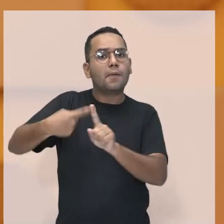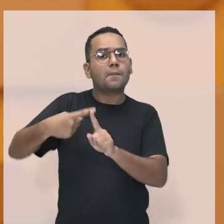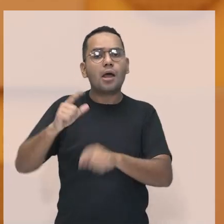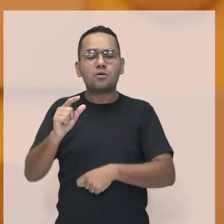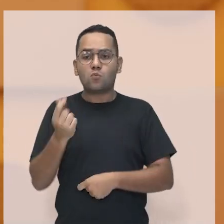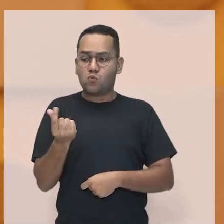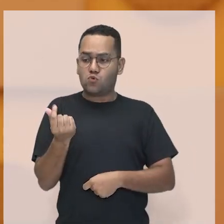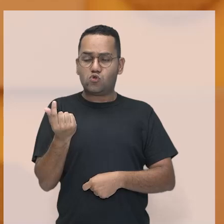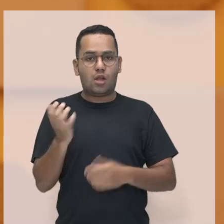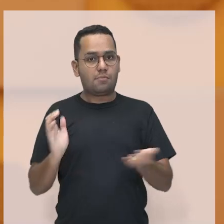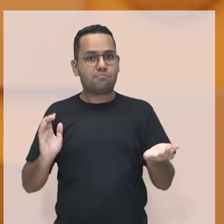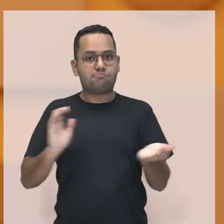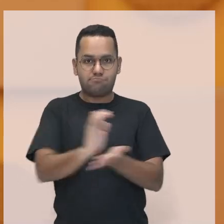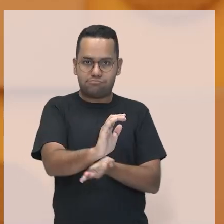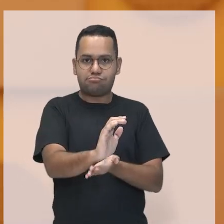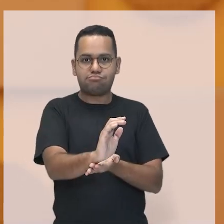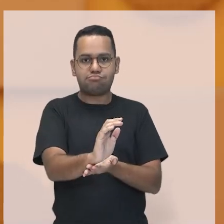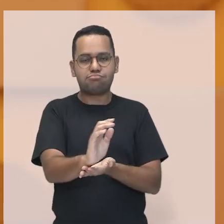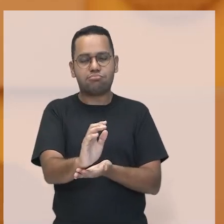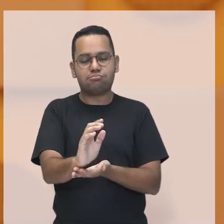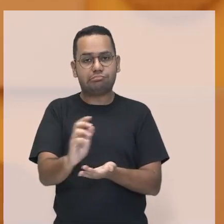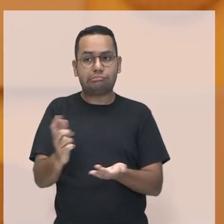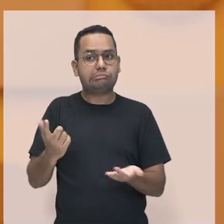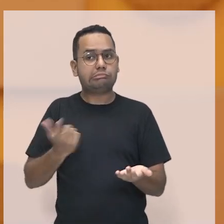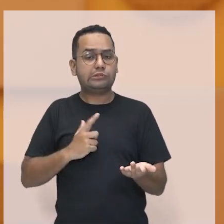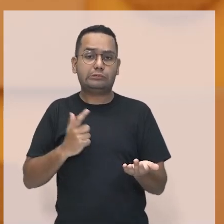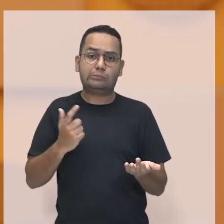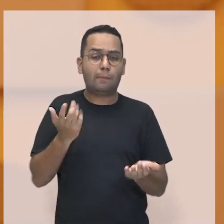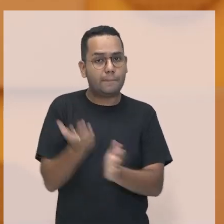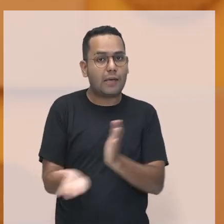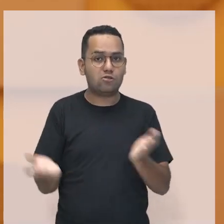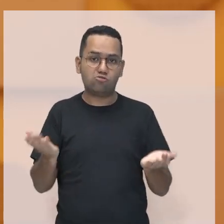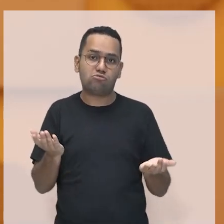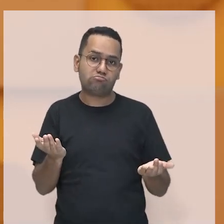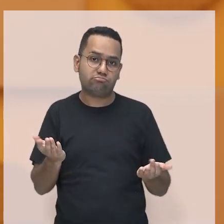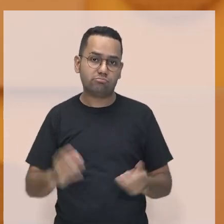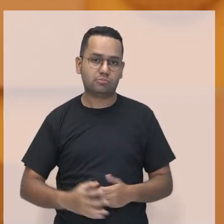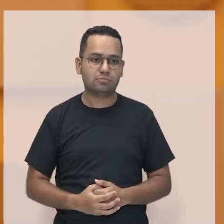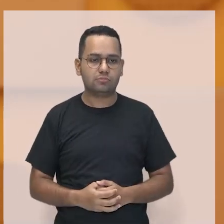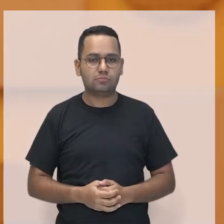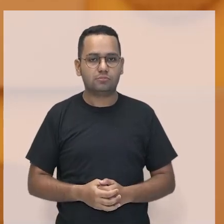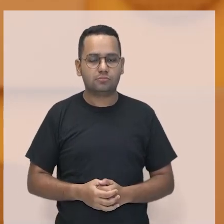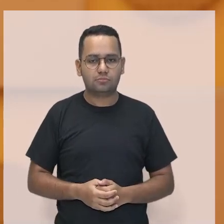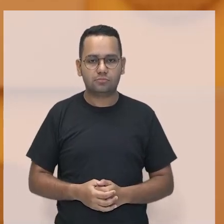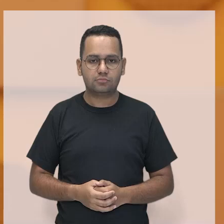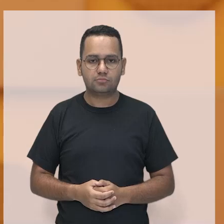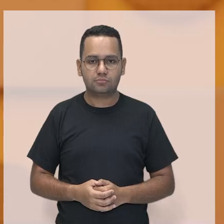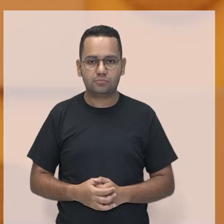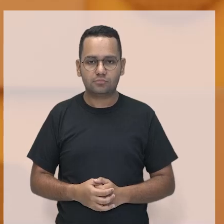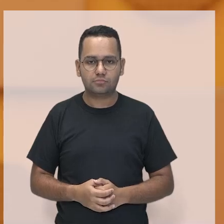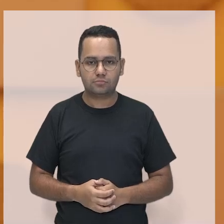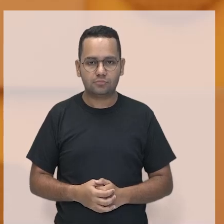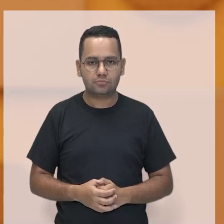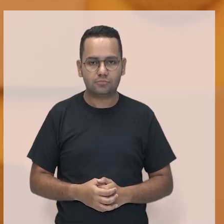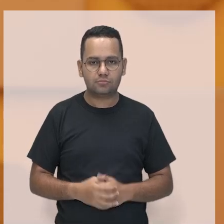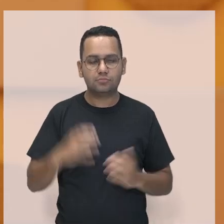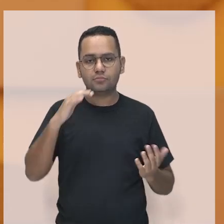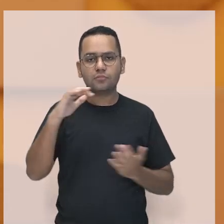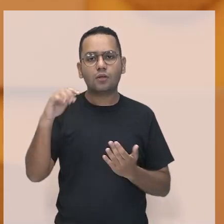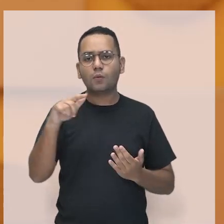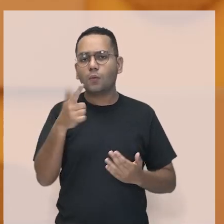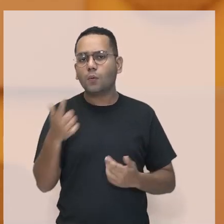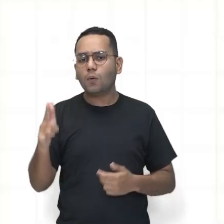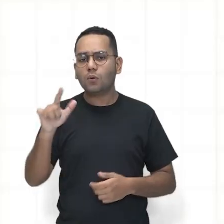na aquisição dessas pessoas na condição de escravizados, ok? Em relação à questão militar,